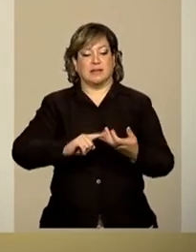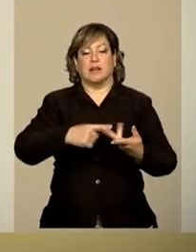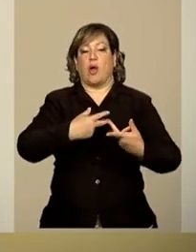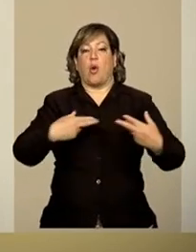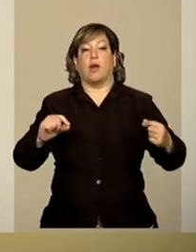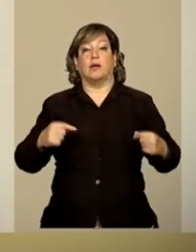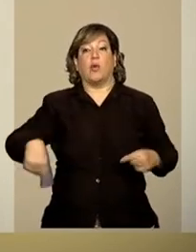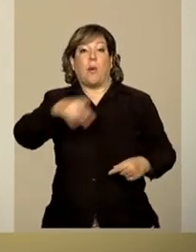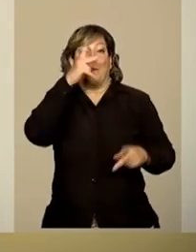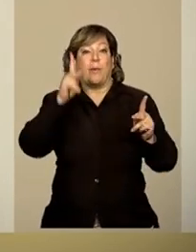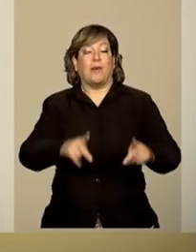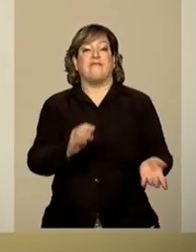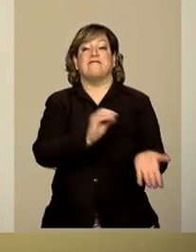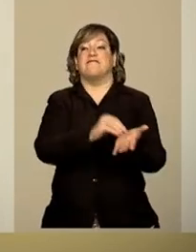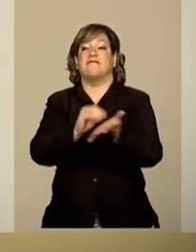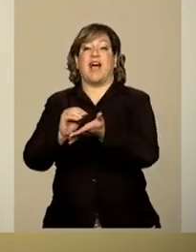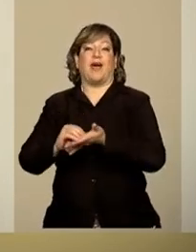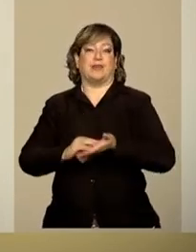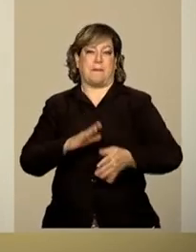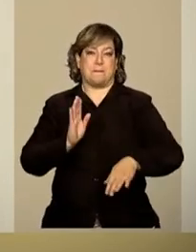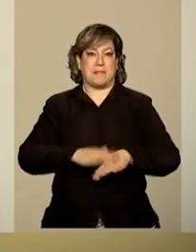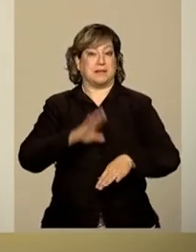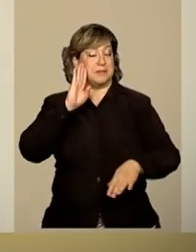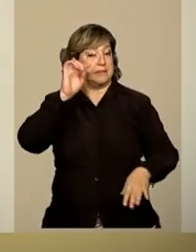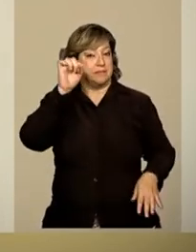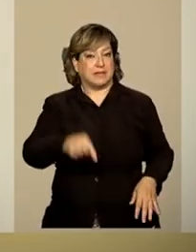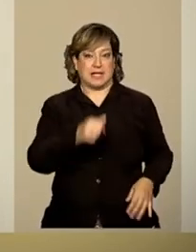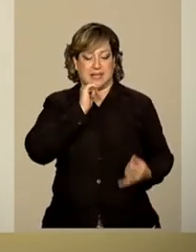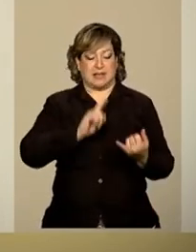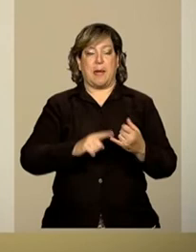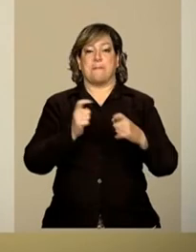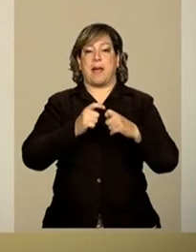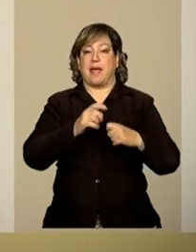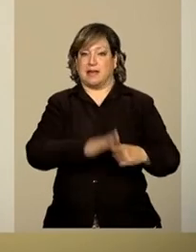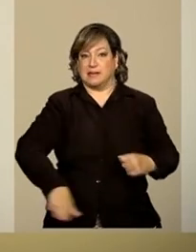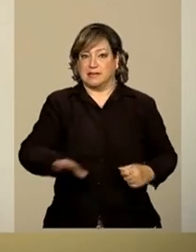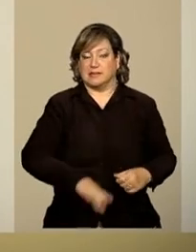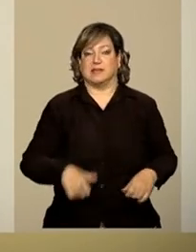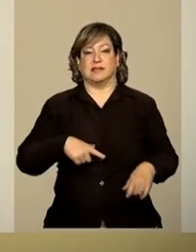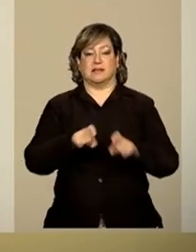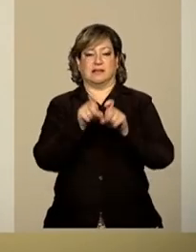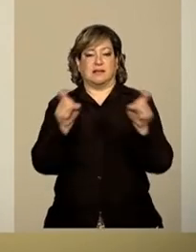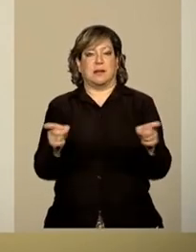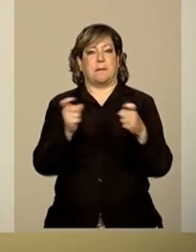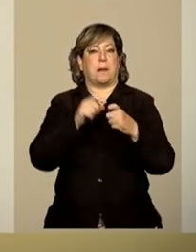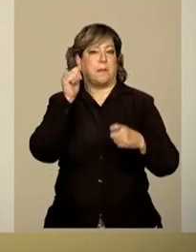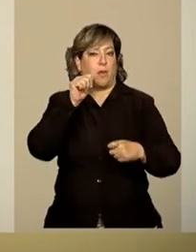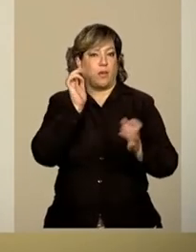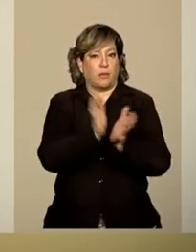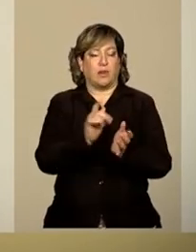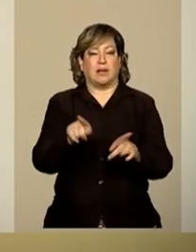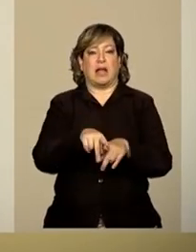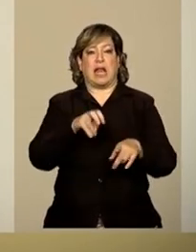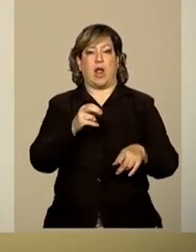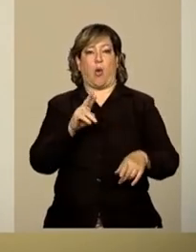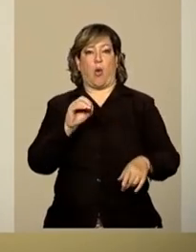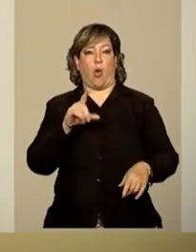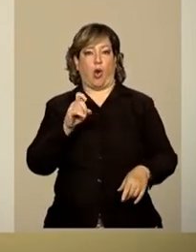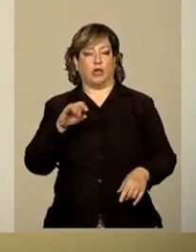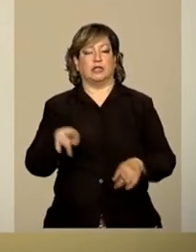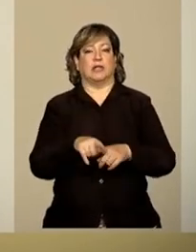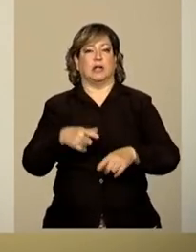em que a falta de profissionais no Brasil como Pediatria ginecologia Neurologia